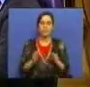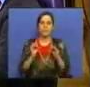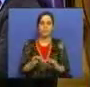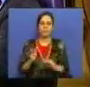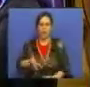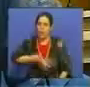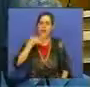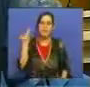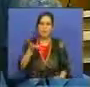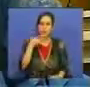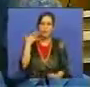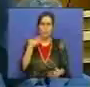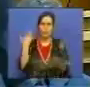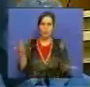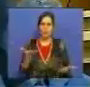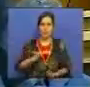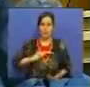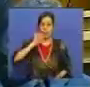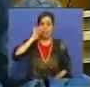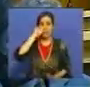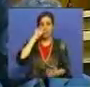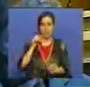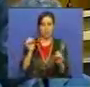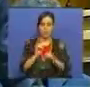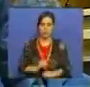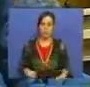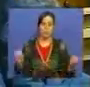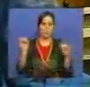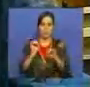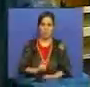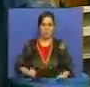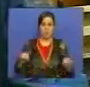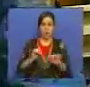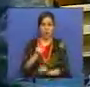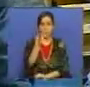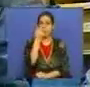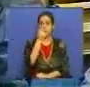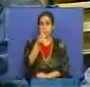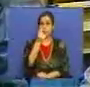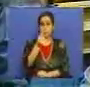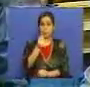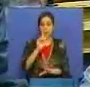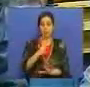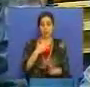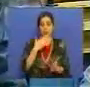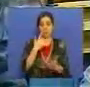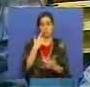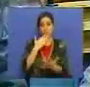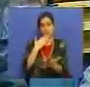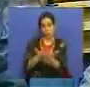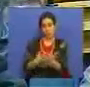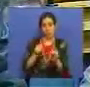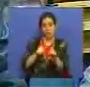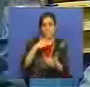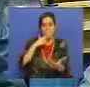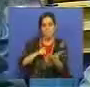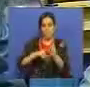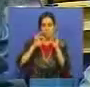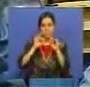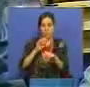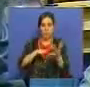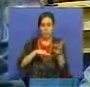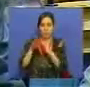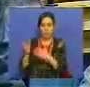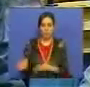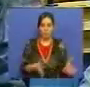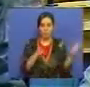totalmente absurdo. Esse déficit não existe. O que os preços têm que refletir é a verdade da